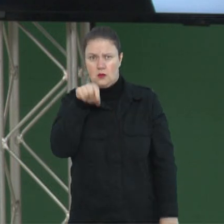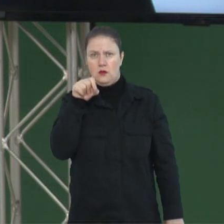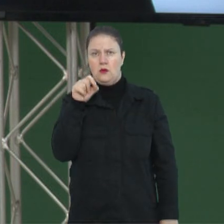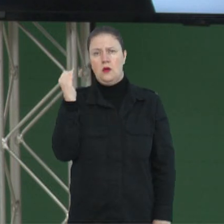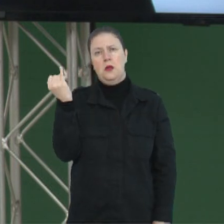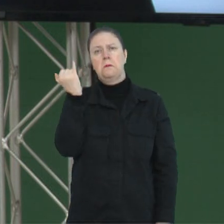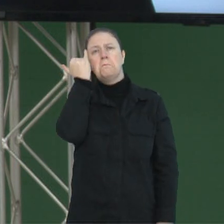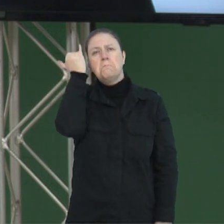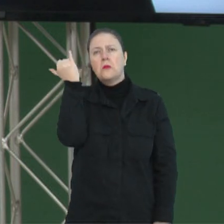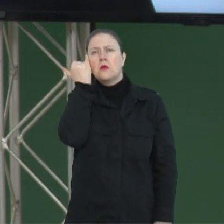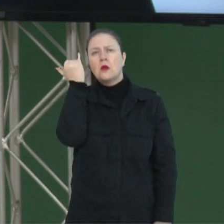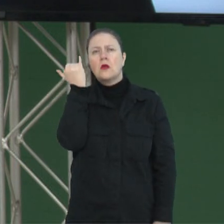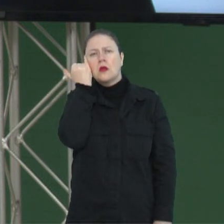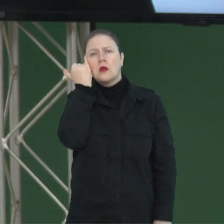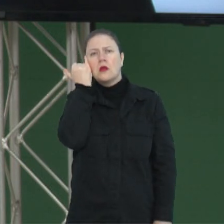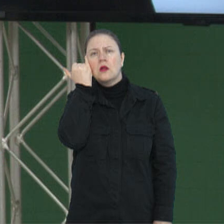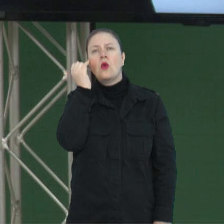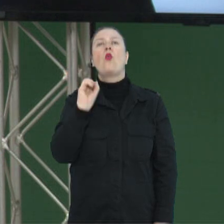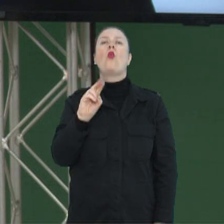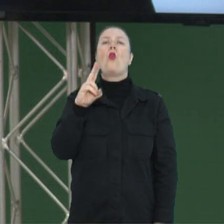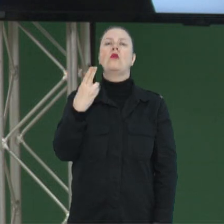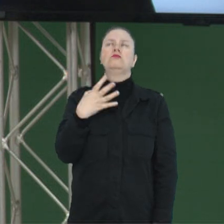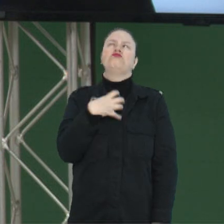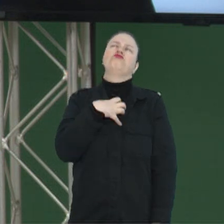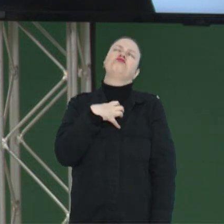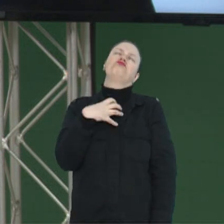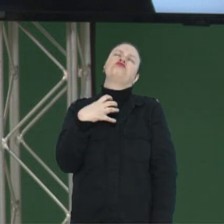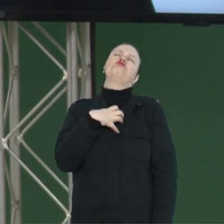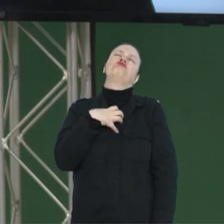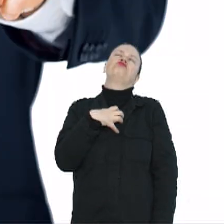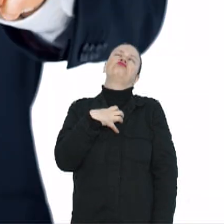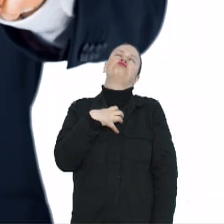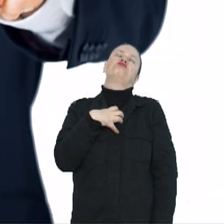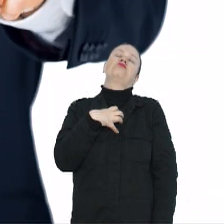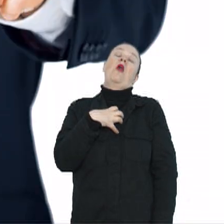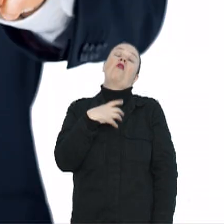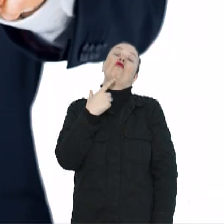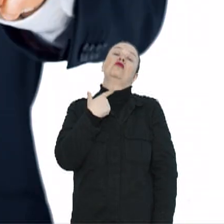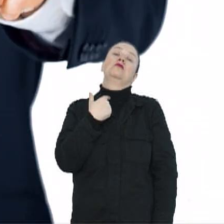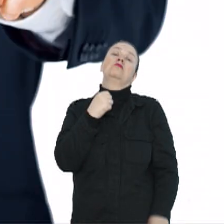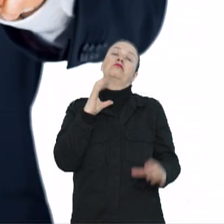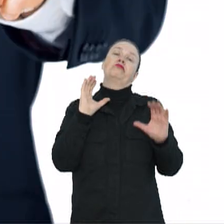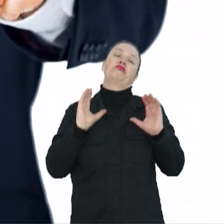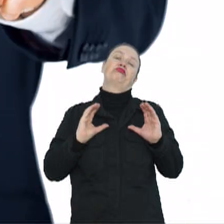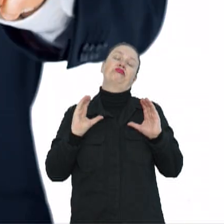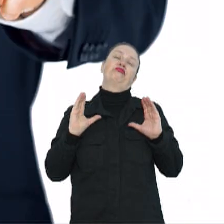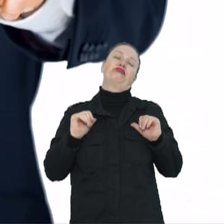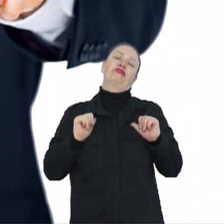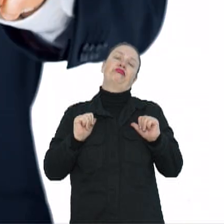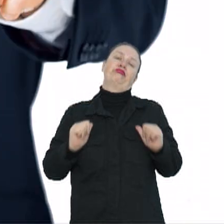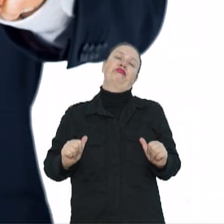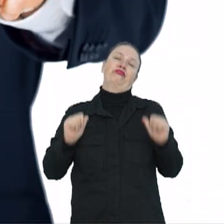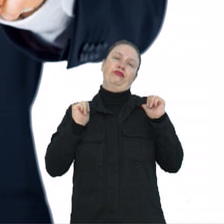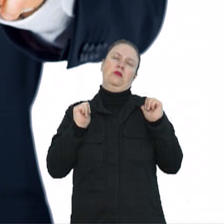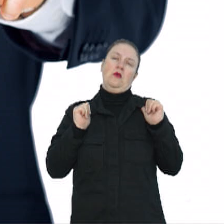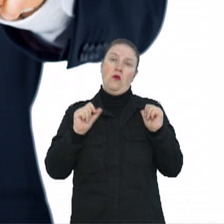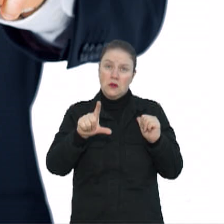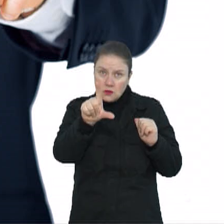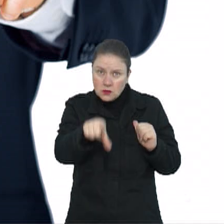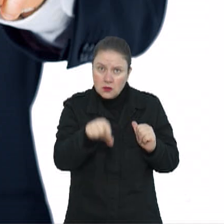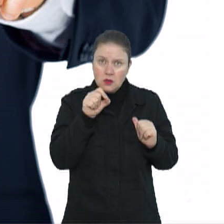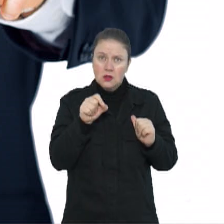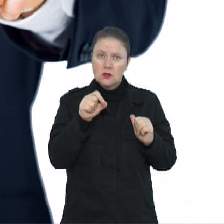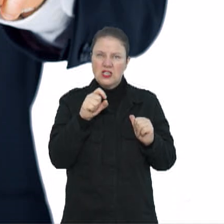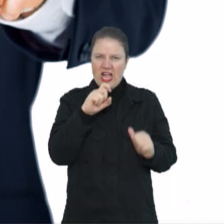preguiça? Ou você apenas sente preguiça? Você escolhe ter inveja? Ou você apenas